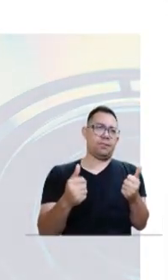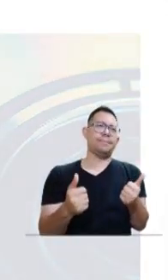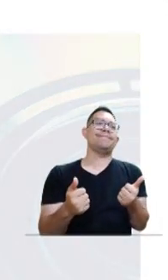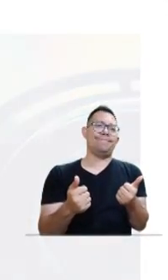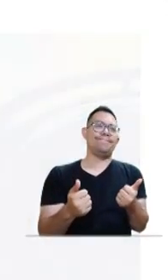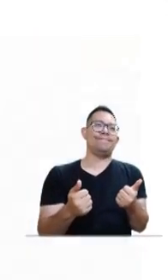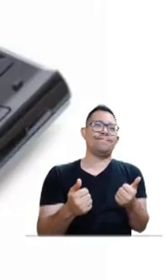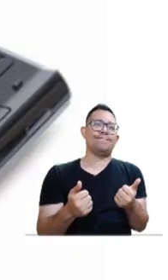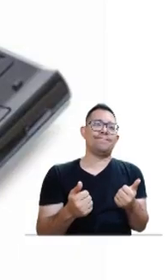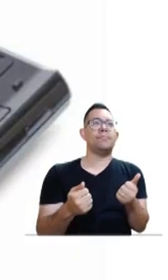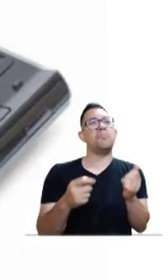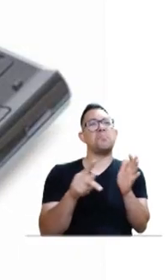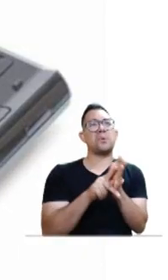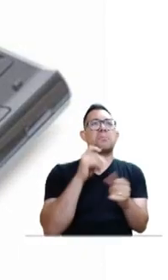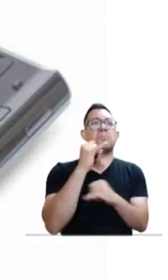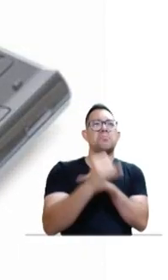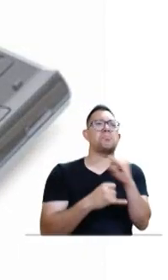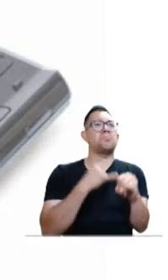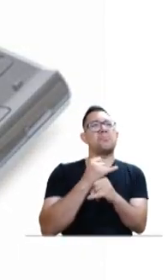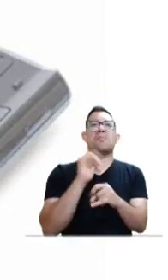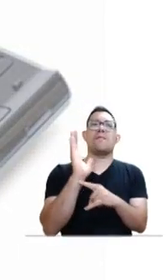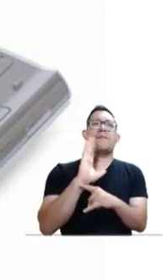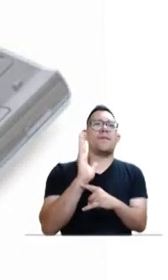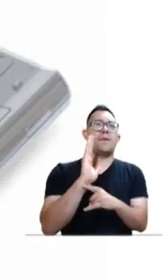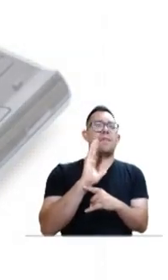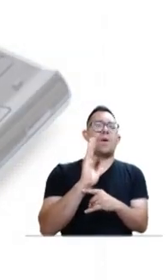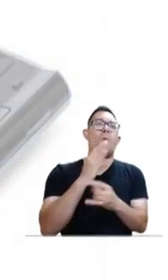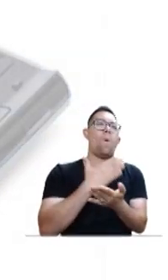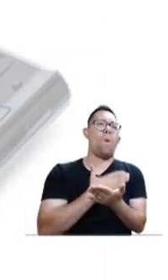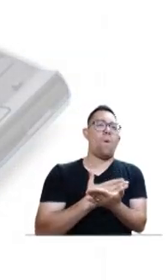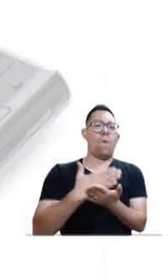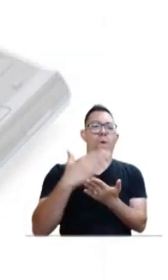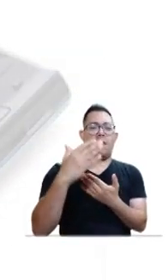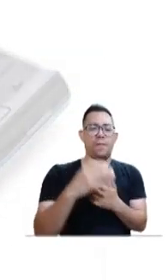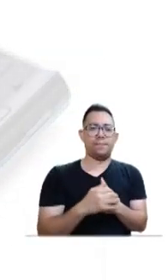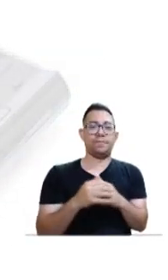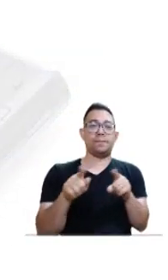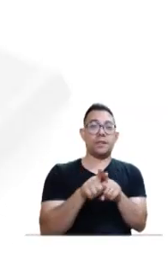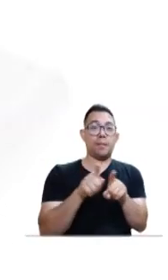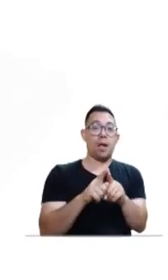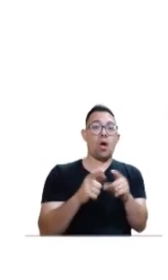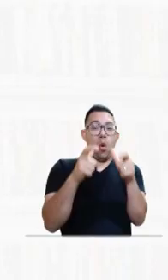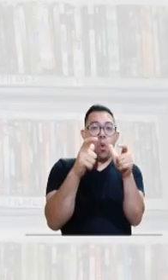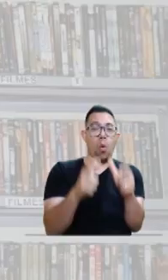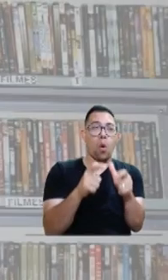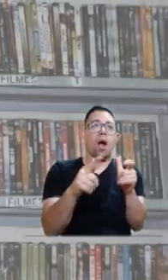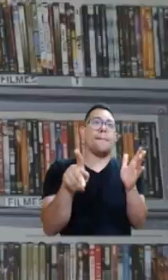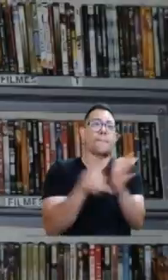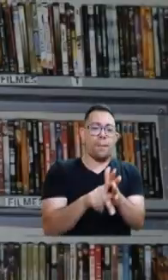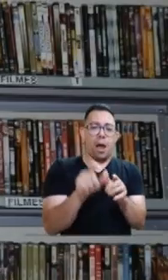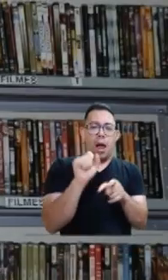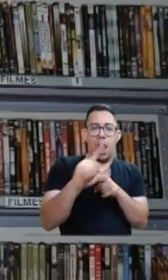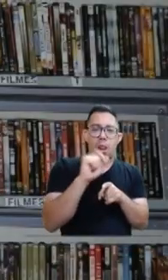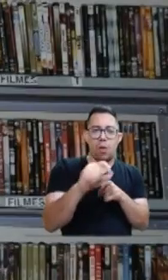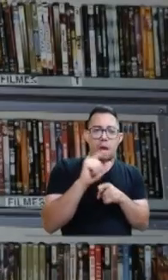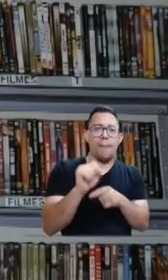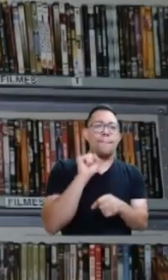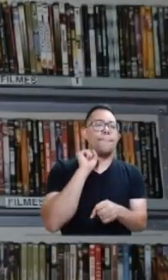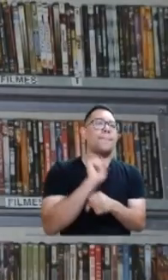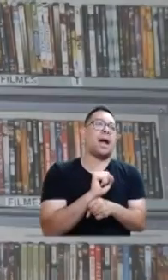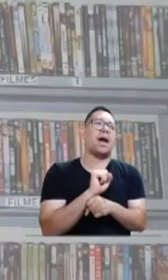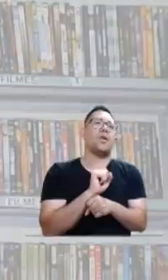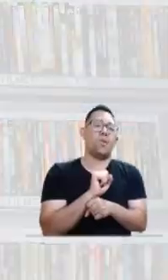seu interesse em garantir o acesso aos filmes. Além do mais, as próprias produtoras estão